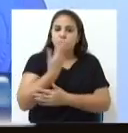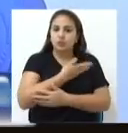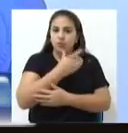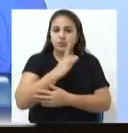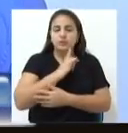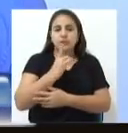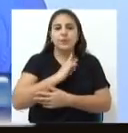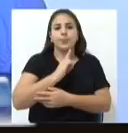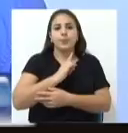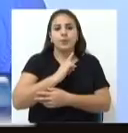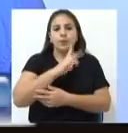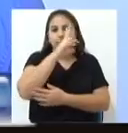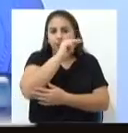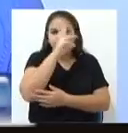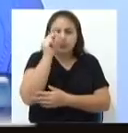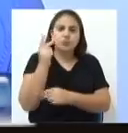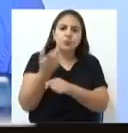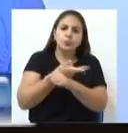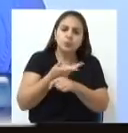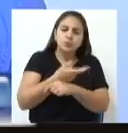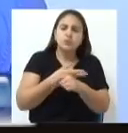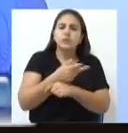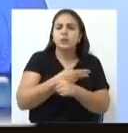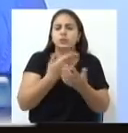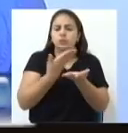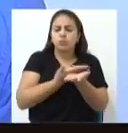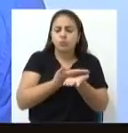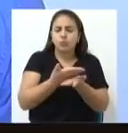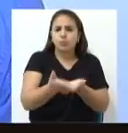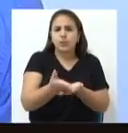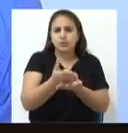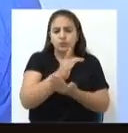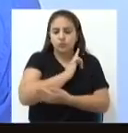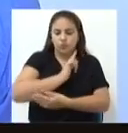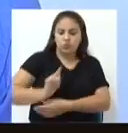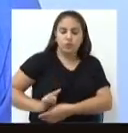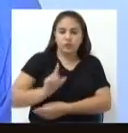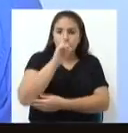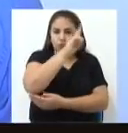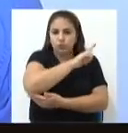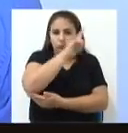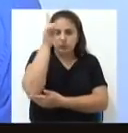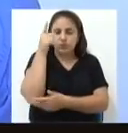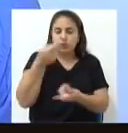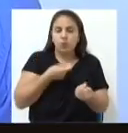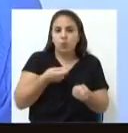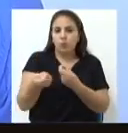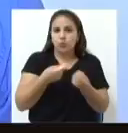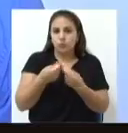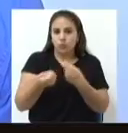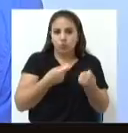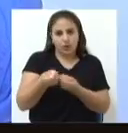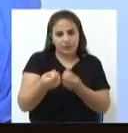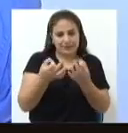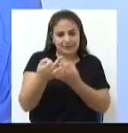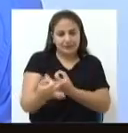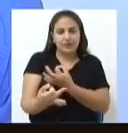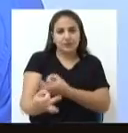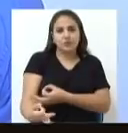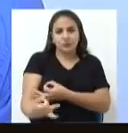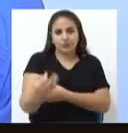é que a Prefeitura vem buscando, desde o início do governo Luciano, fazer um controle rígido dos contratos de prestação de serviços